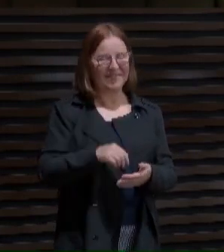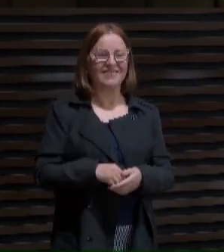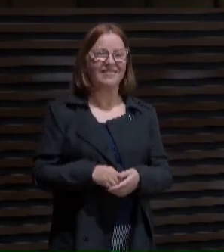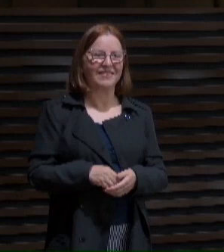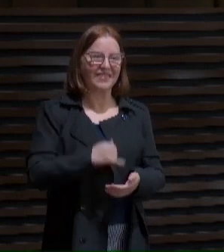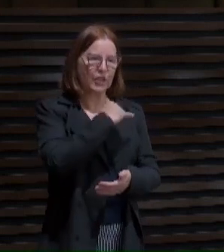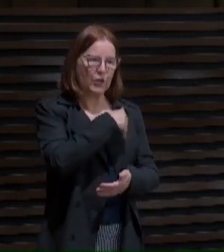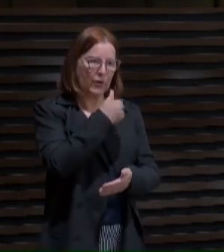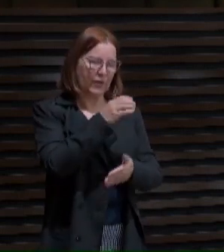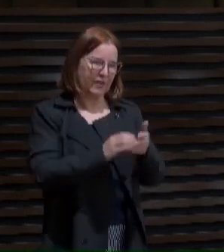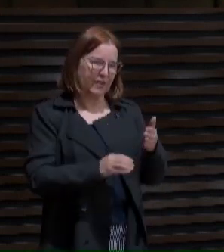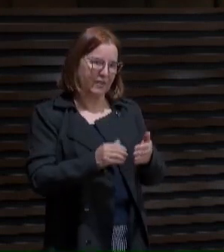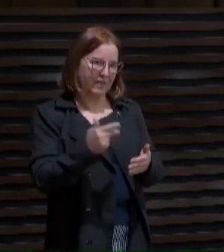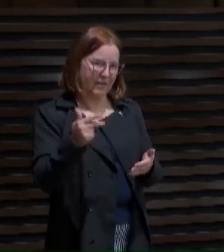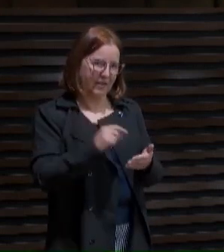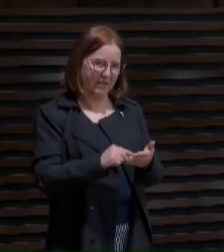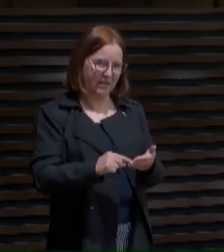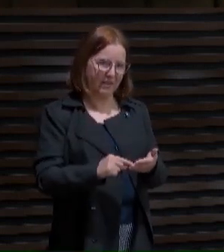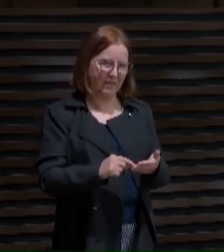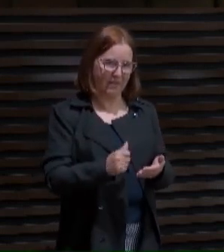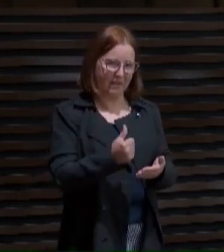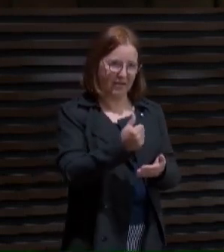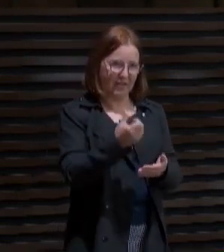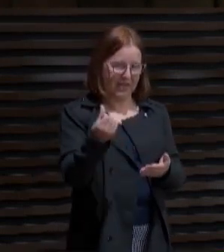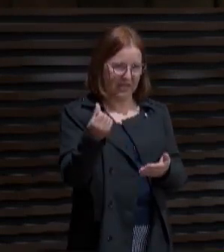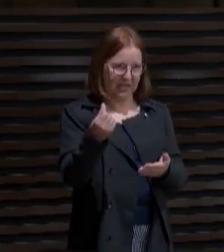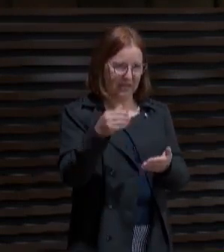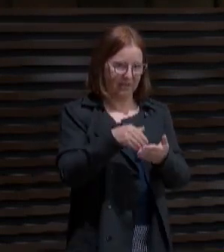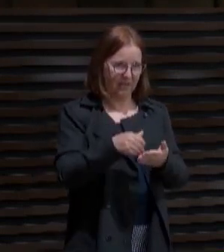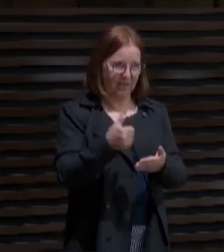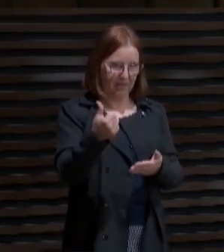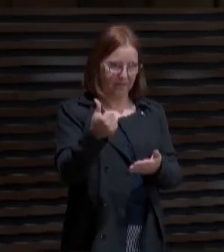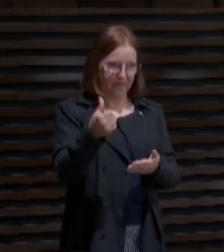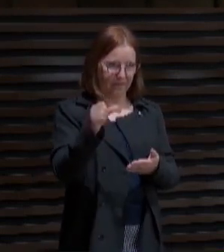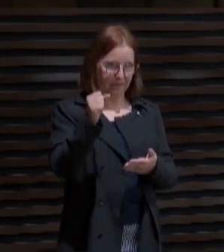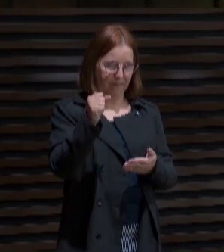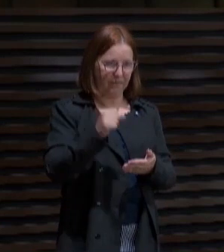João capítulo 3, versículos 16 a 18.